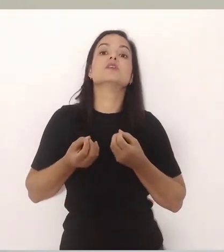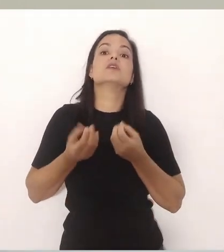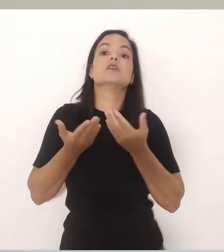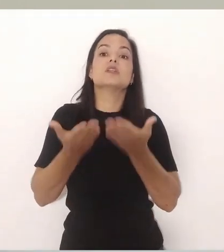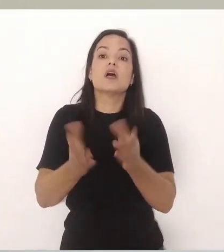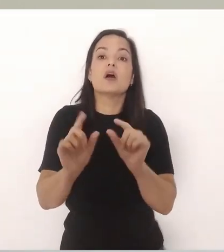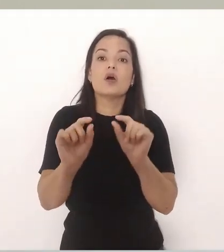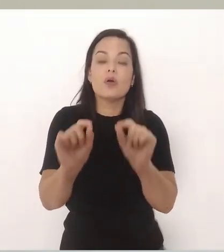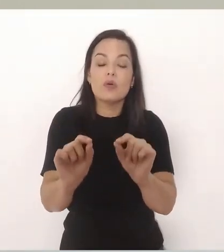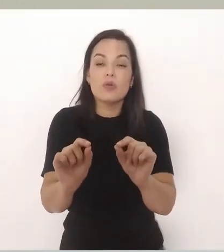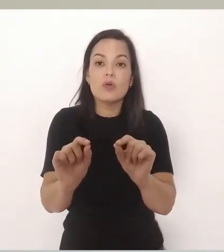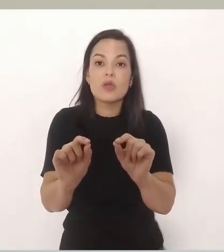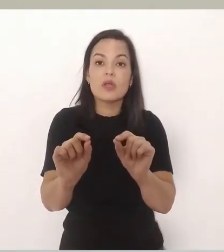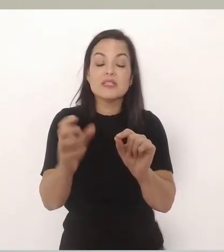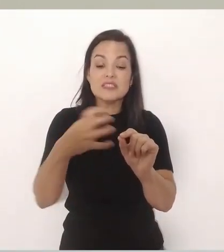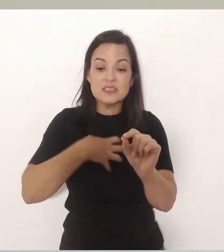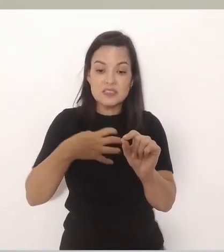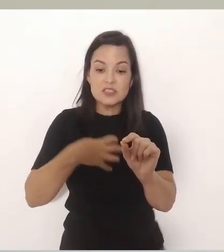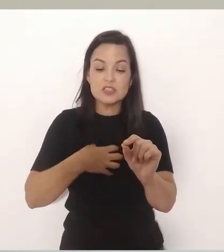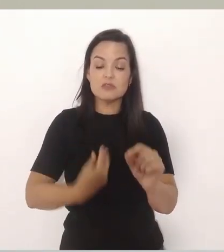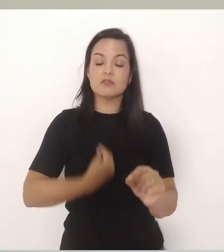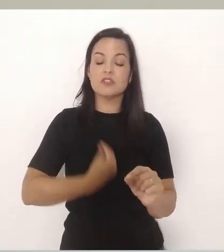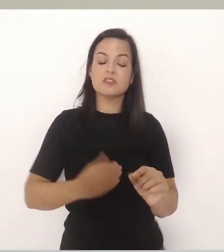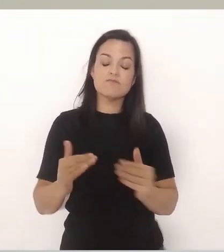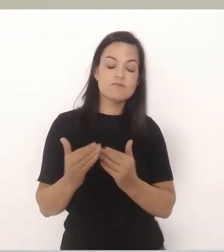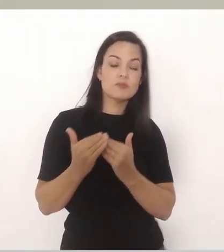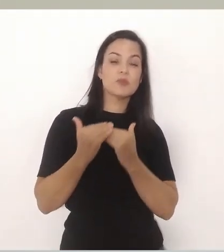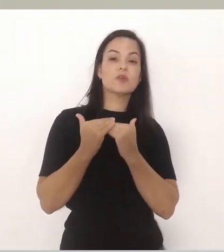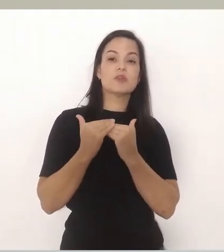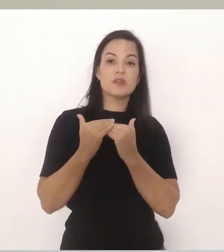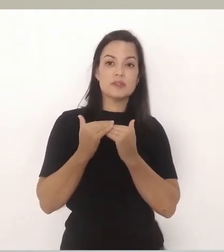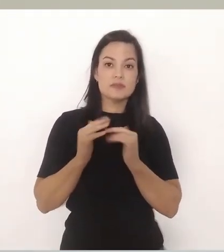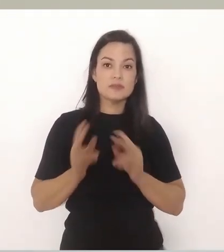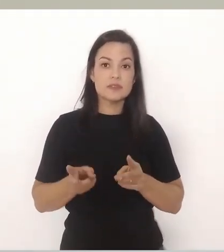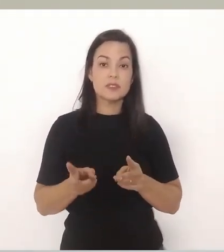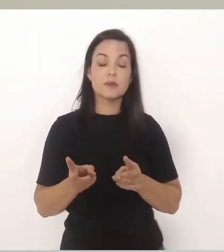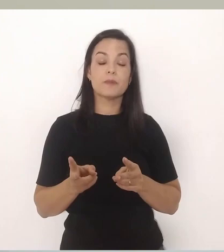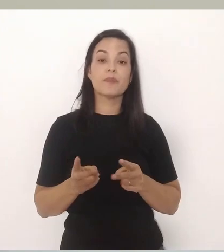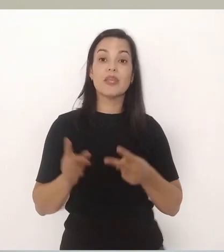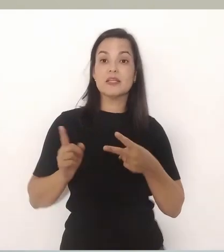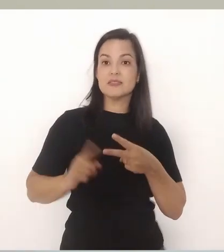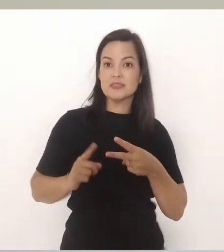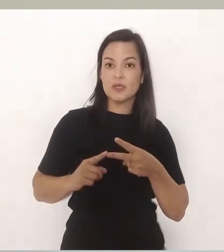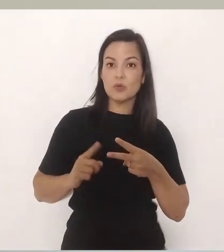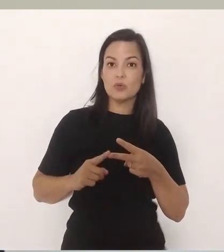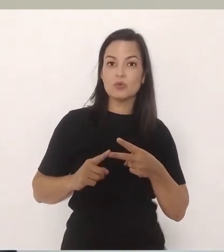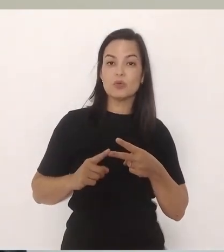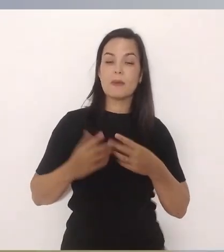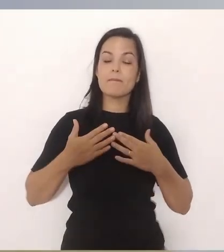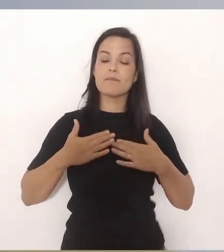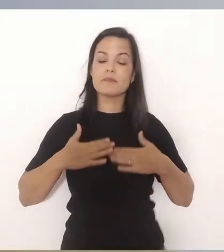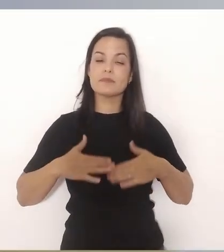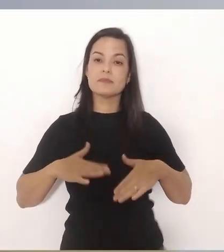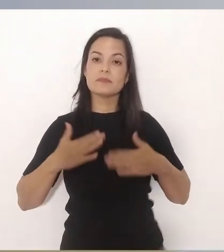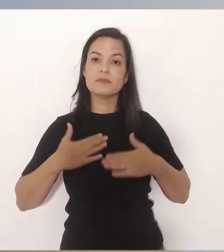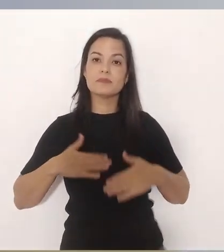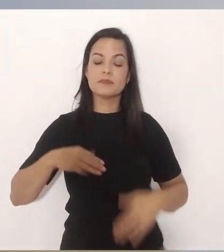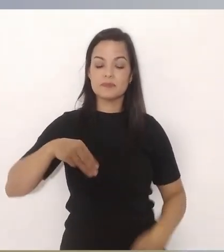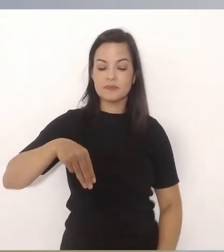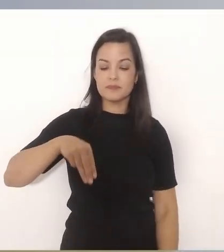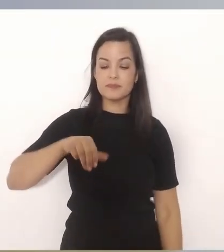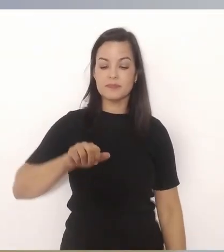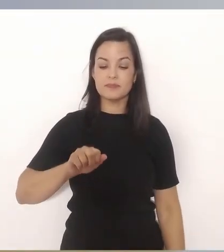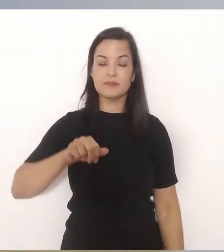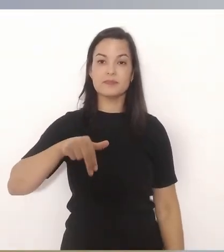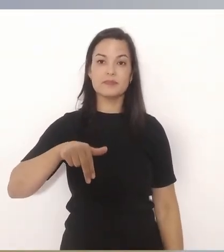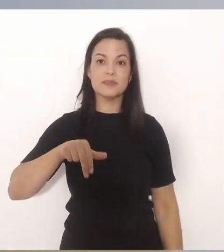toda a humildade. A segunda obrigação que Paulo diz é com toda a mansidão, refletindo o nosso